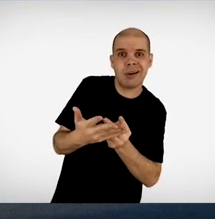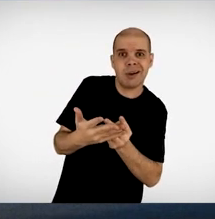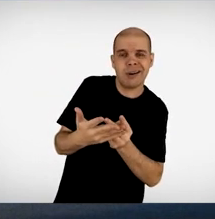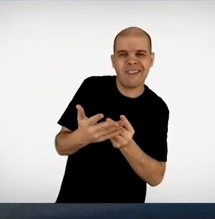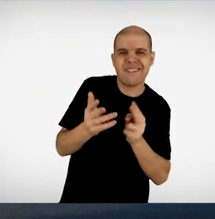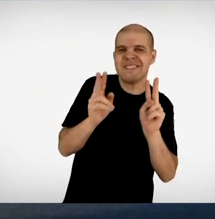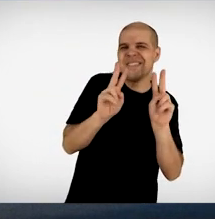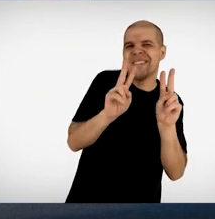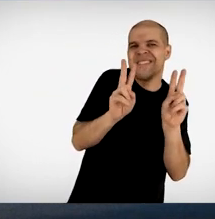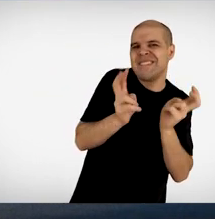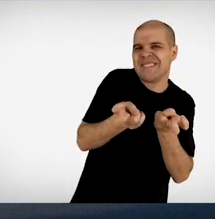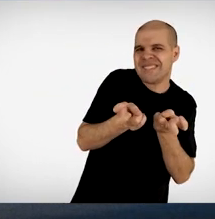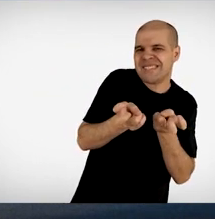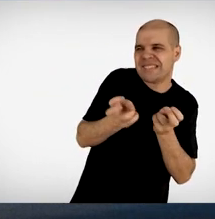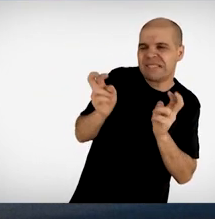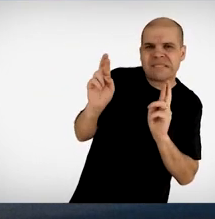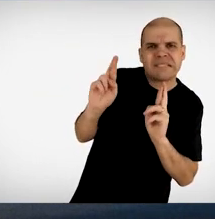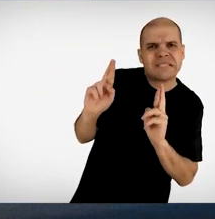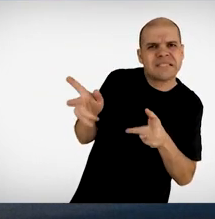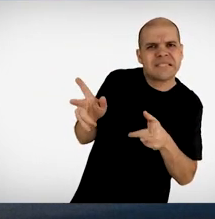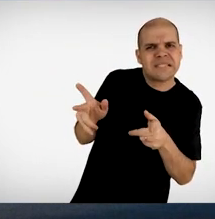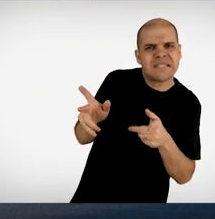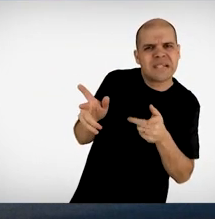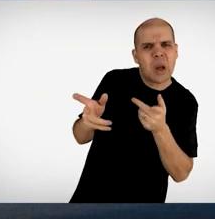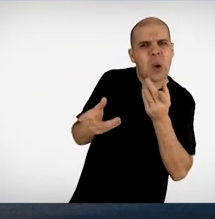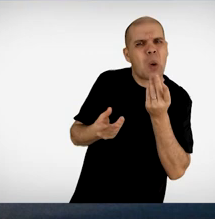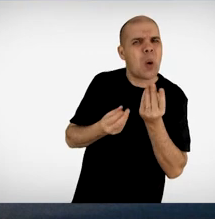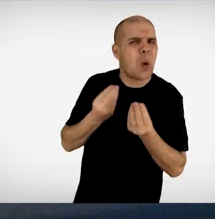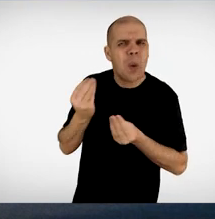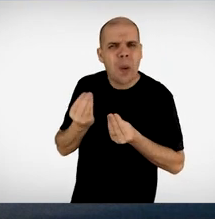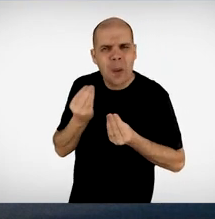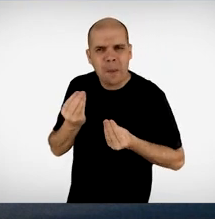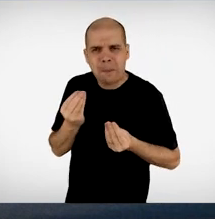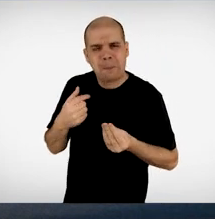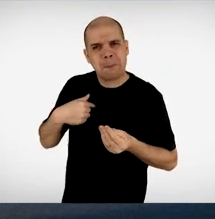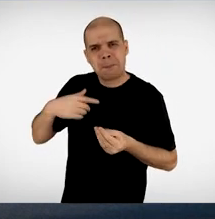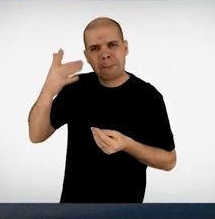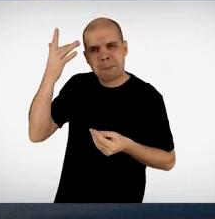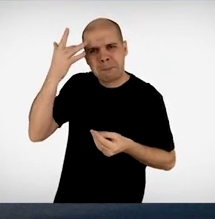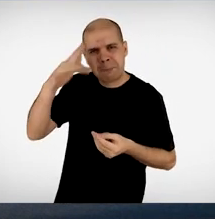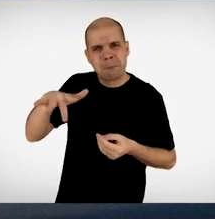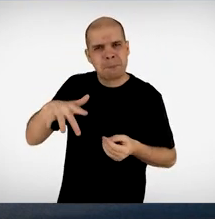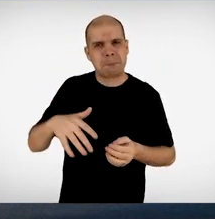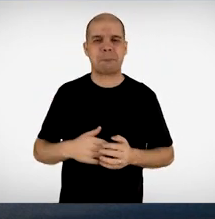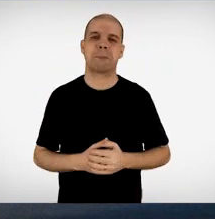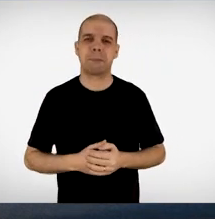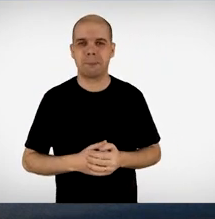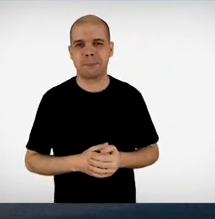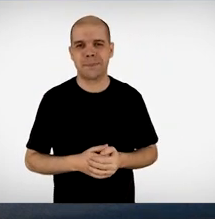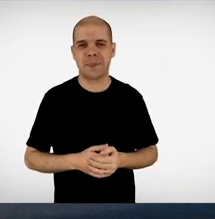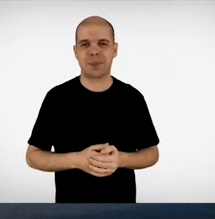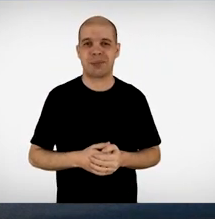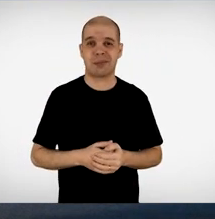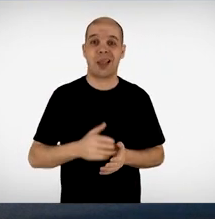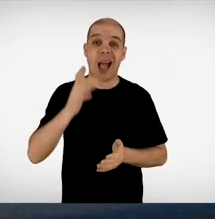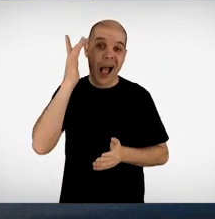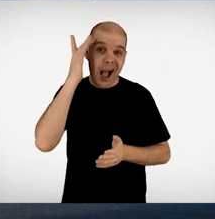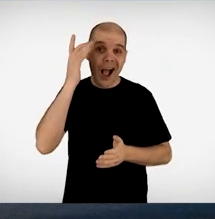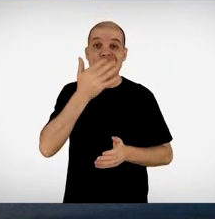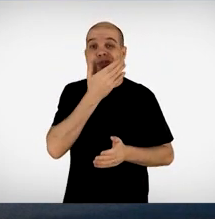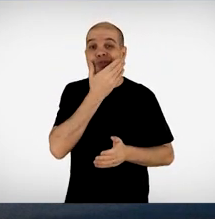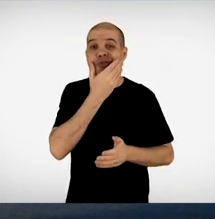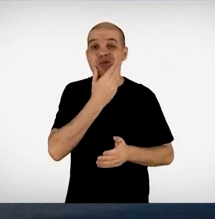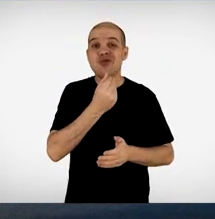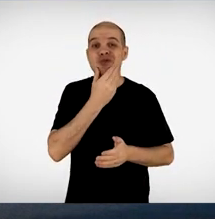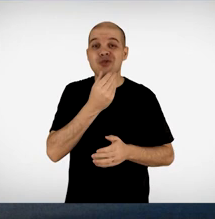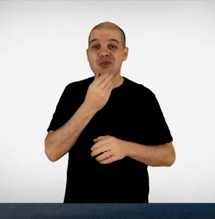frase... Ele fala para ela. Ele se sentia a pior pessoa do mundo porque ele não fazia as